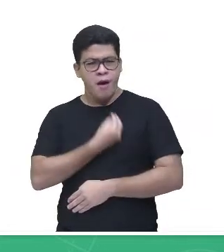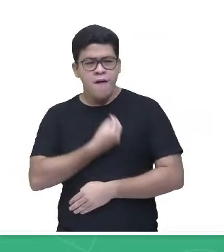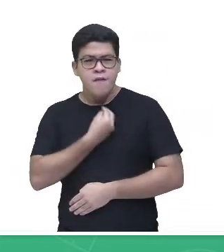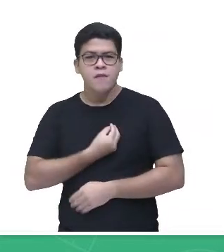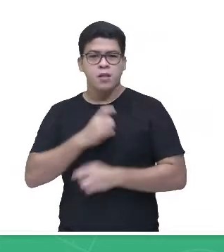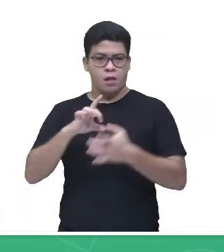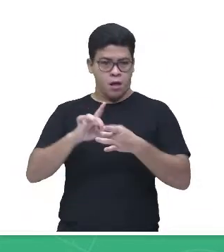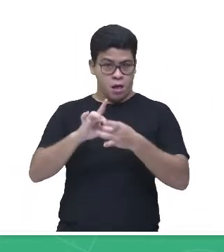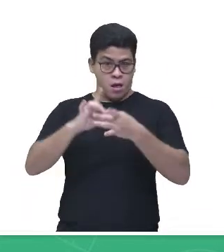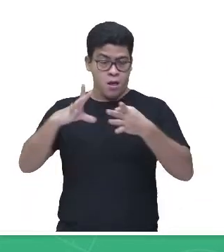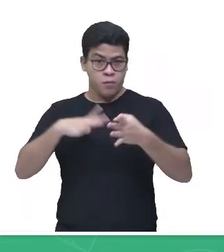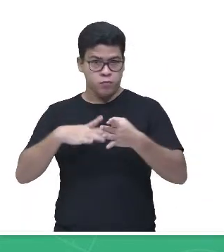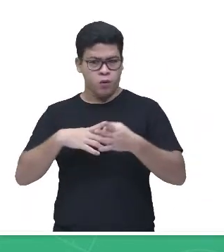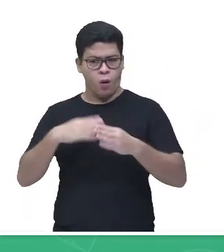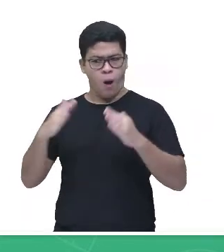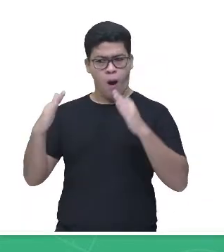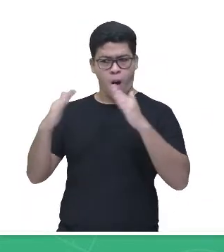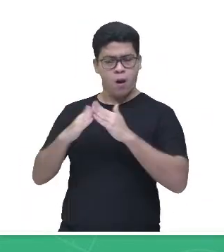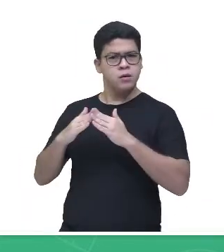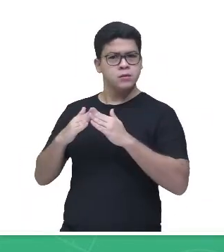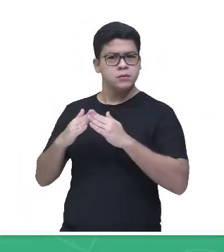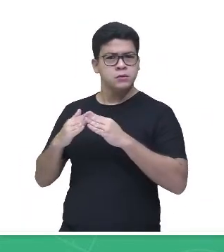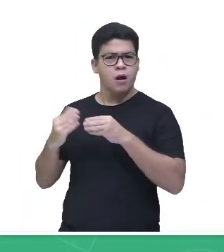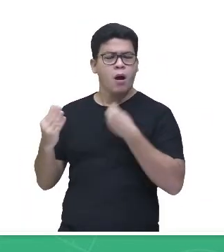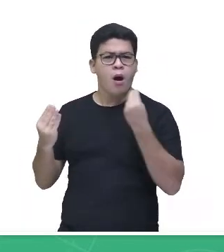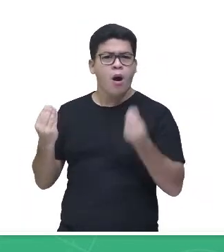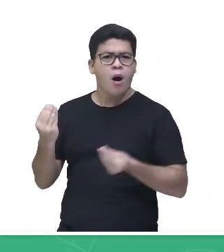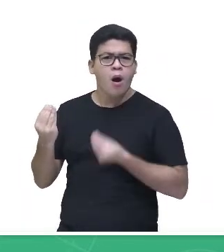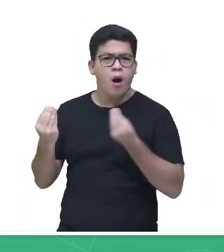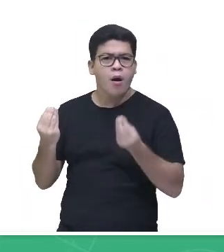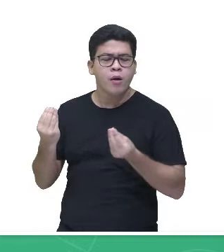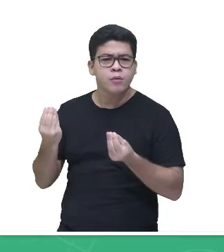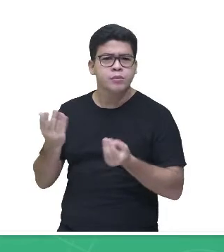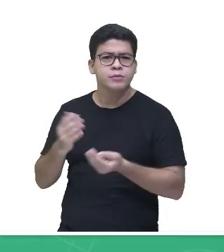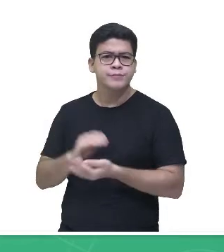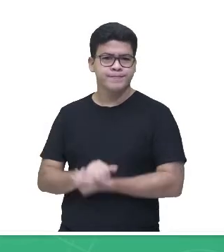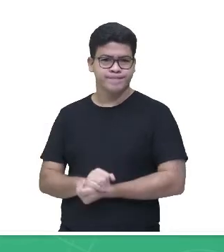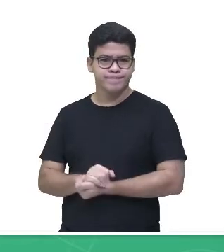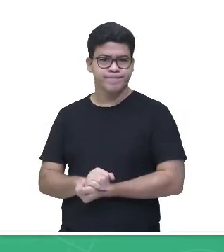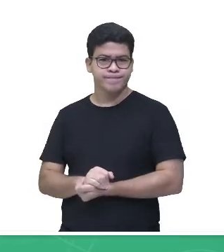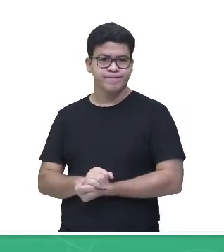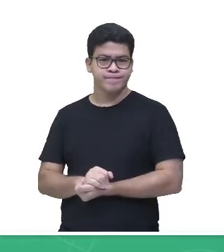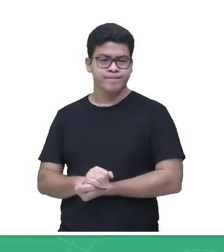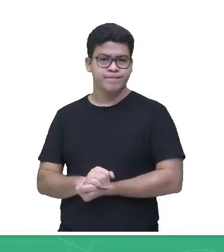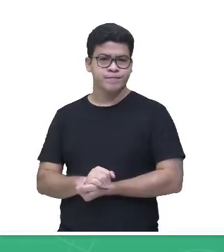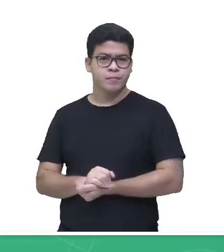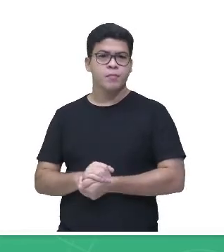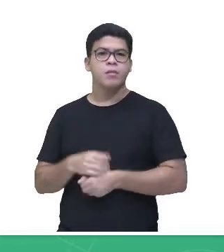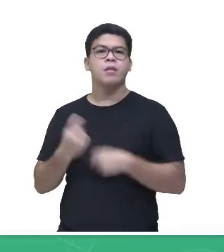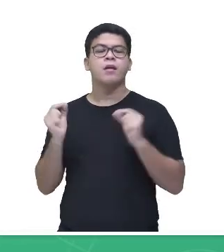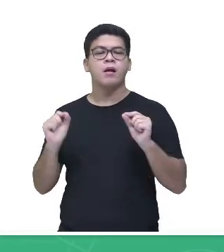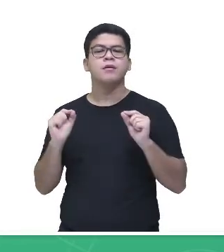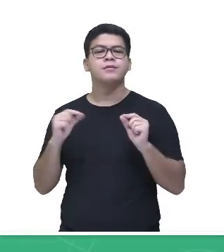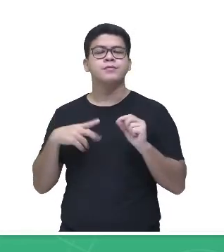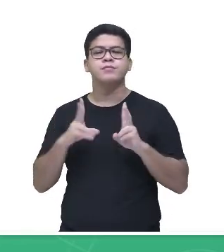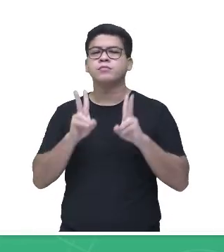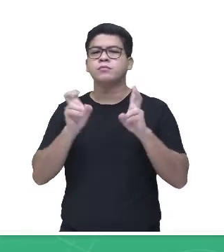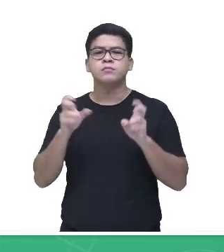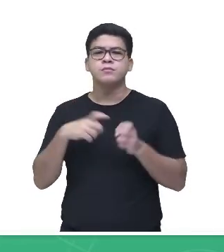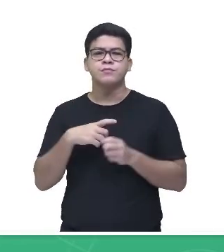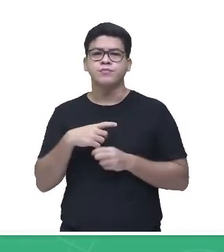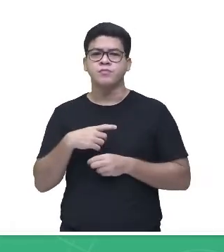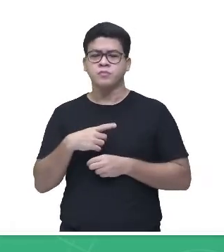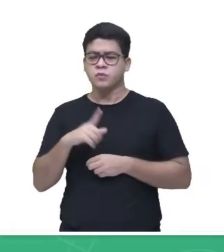e a propriedade. Epa, propriedade? Como assim? O que ele queria criticar aí, nessa sua frase? Não é